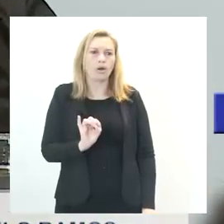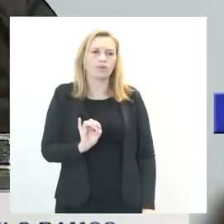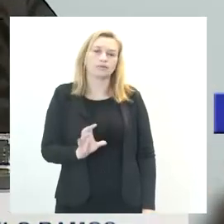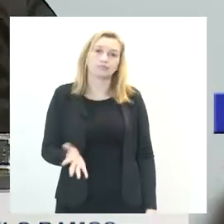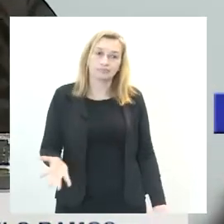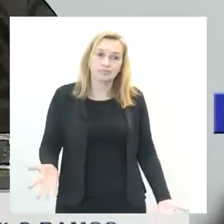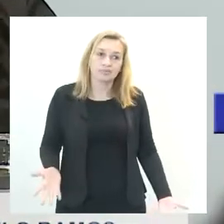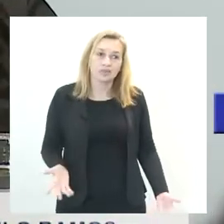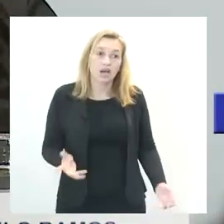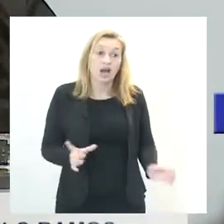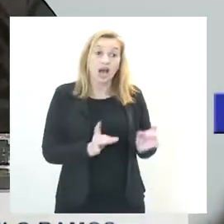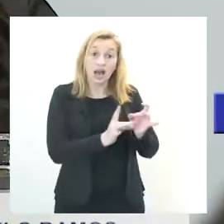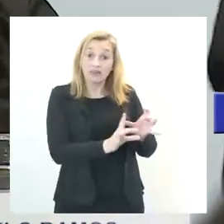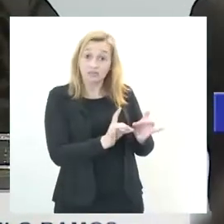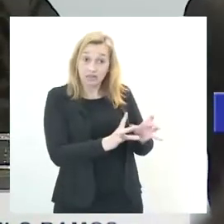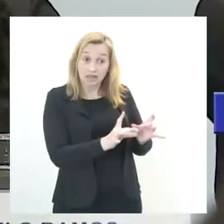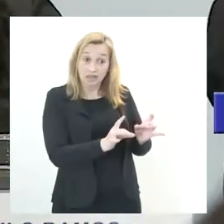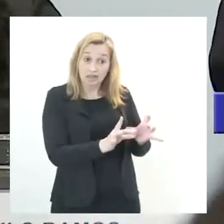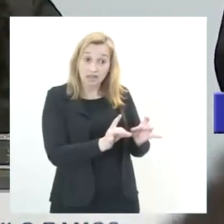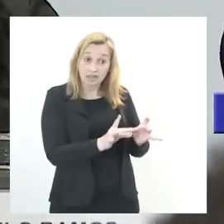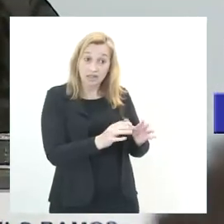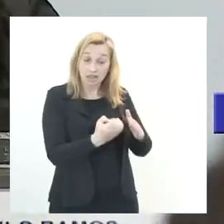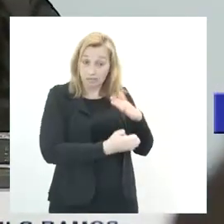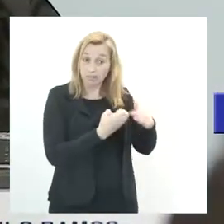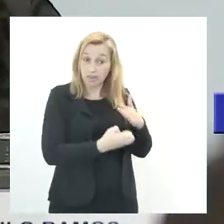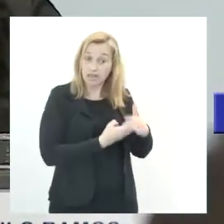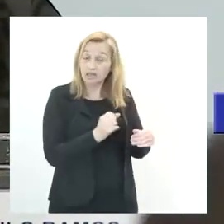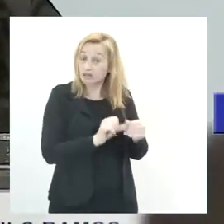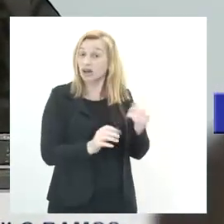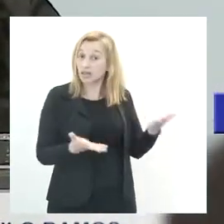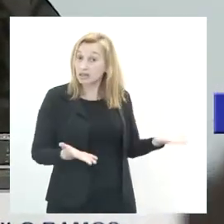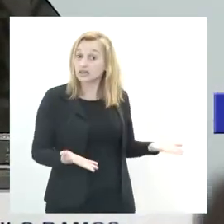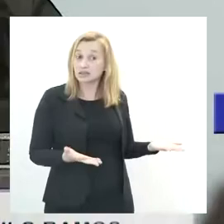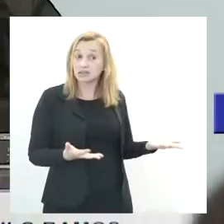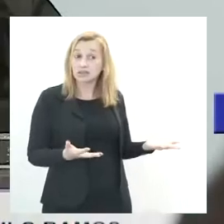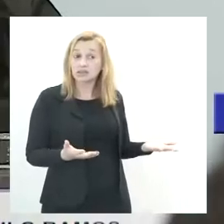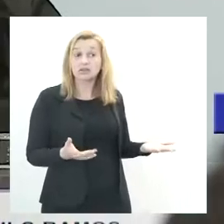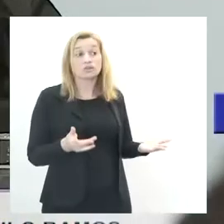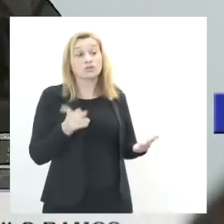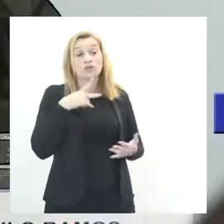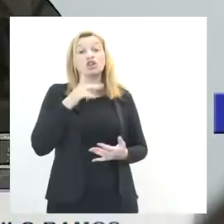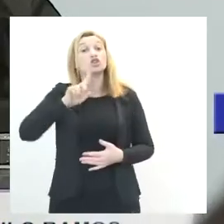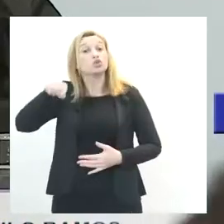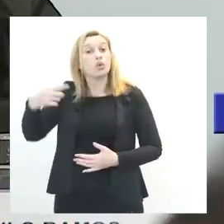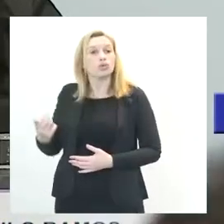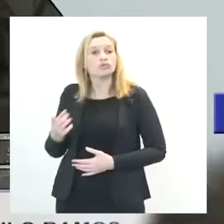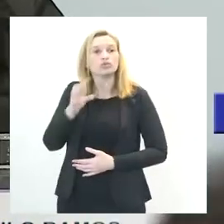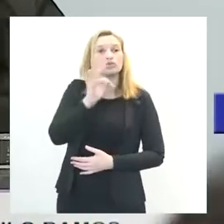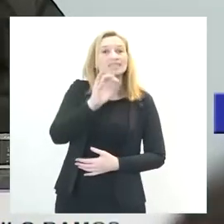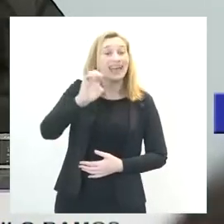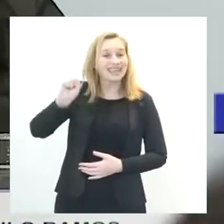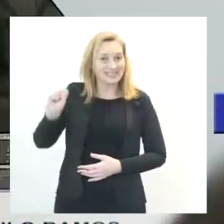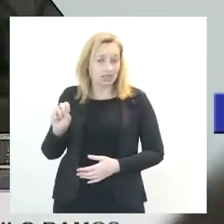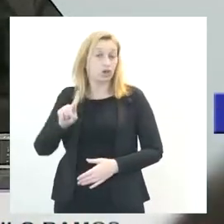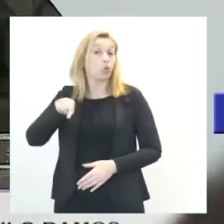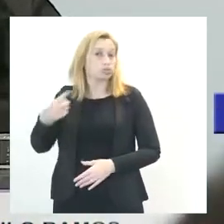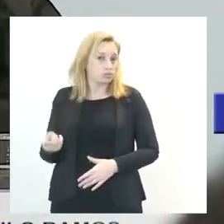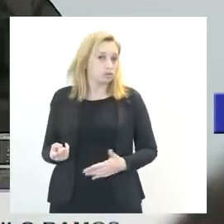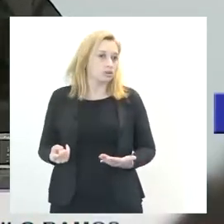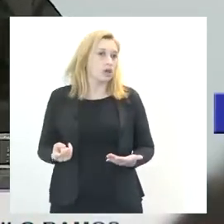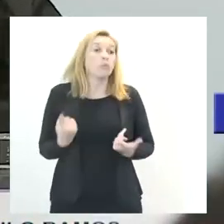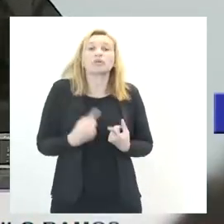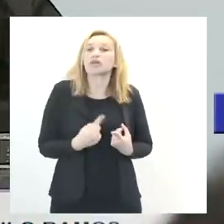isso e não é defender Eu não sou eu tô tratando de outro a tese de outra Késia